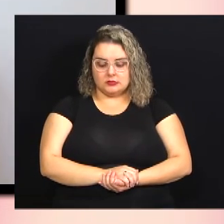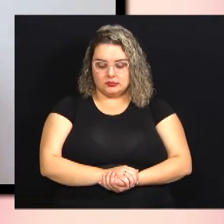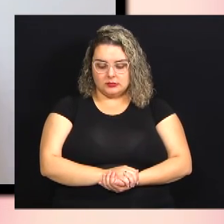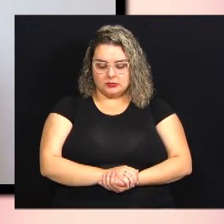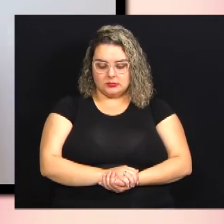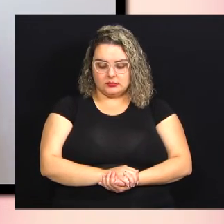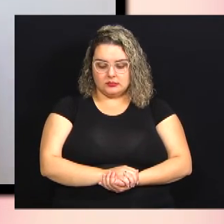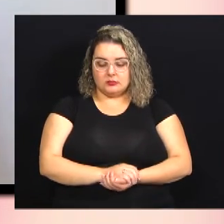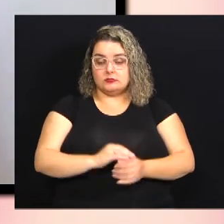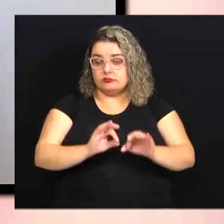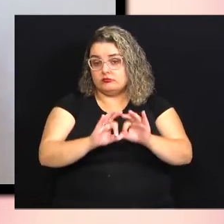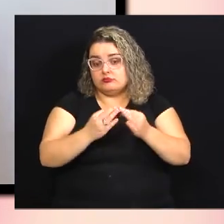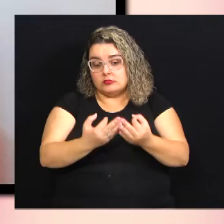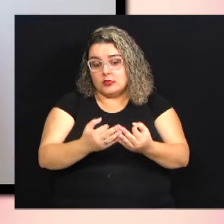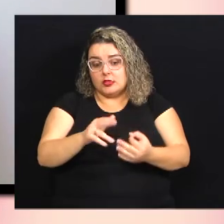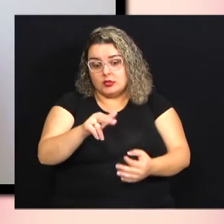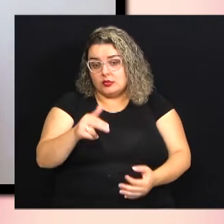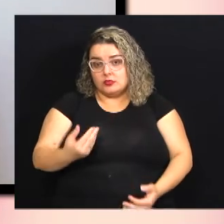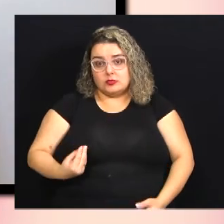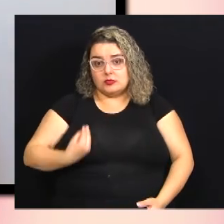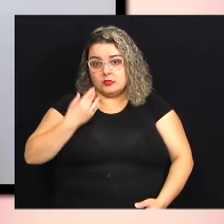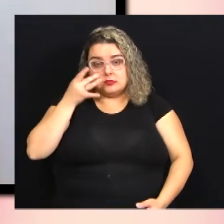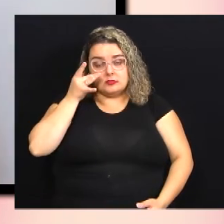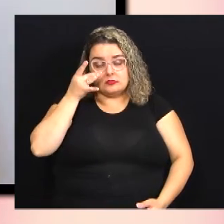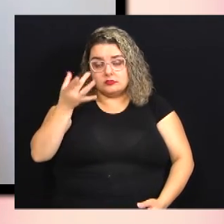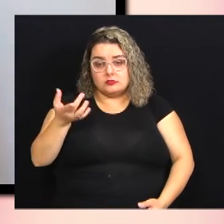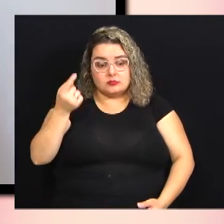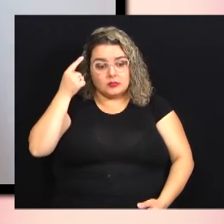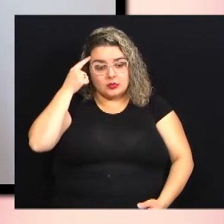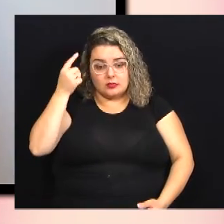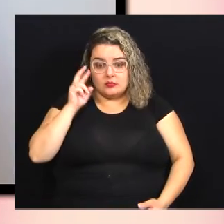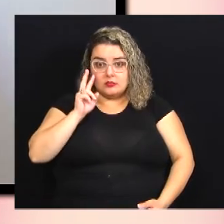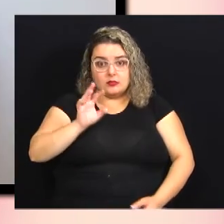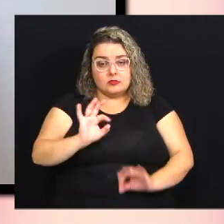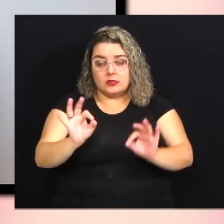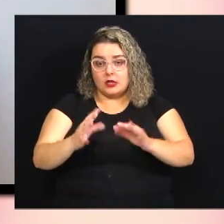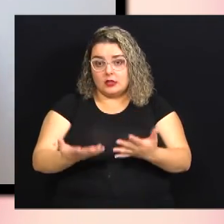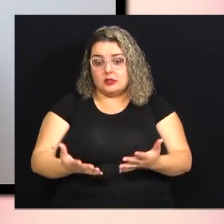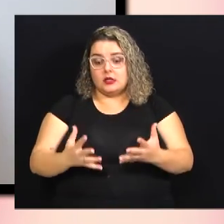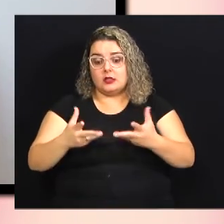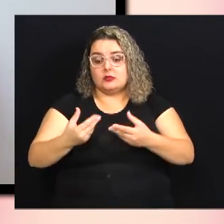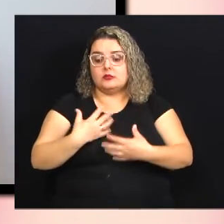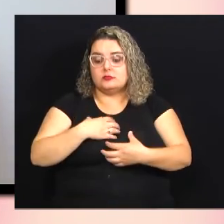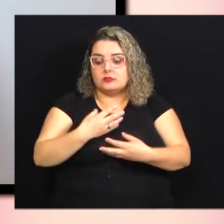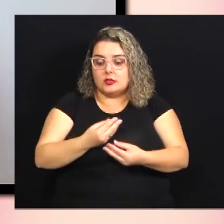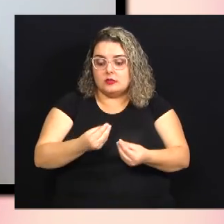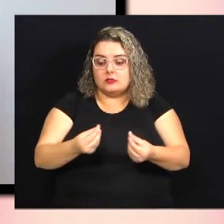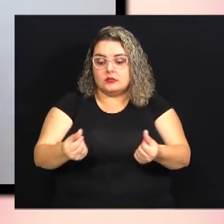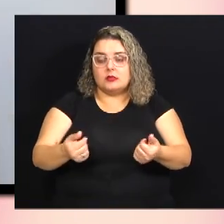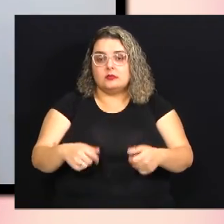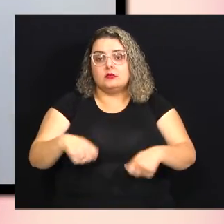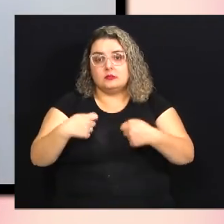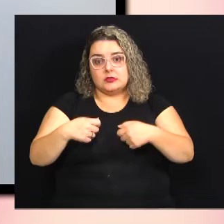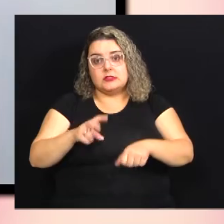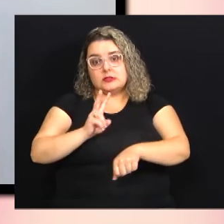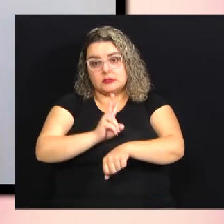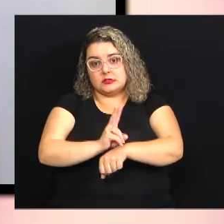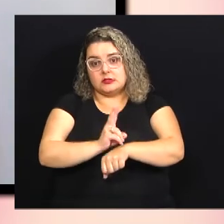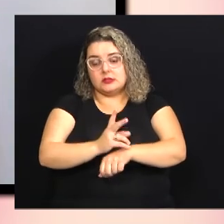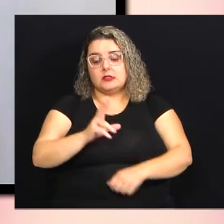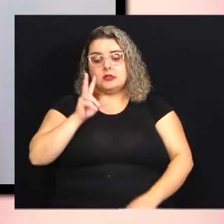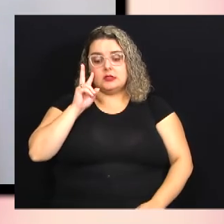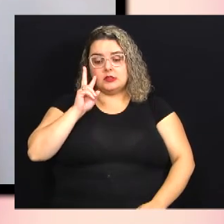o seu parente uma coisa que nunca tinha passado na sua cabeça. Então, é toda uma sensibilidade que a pessoa vai